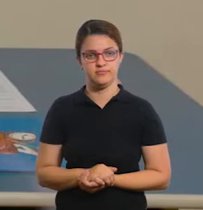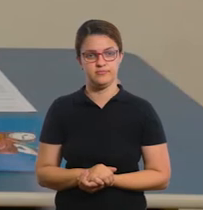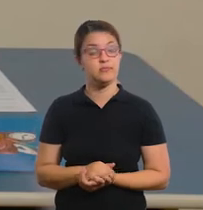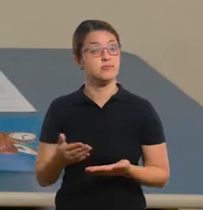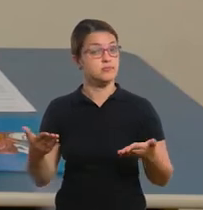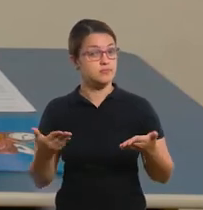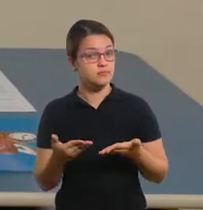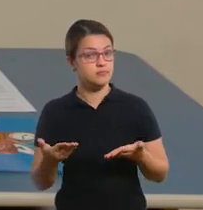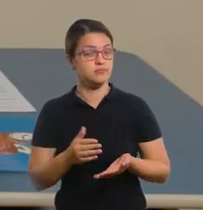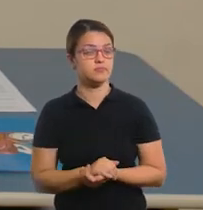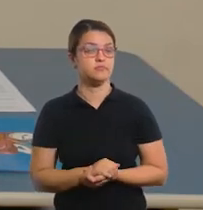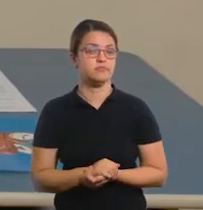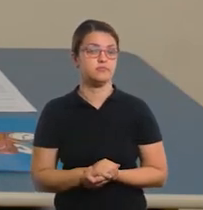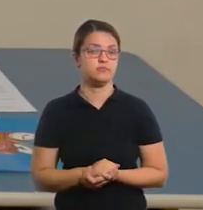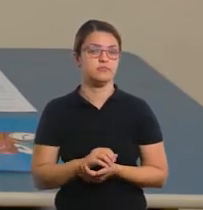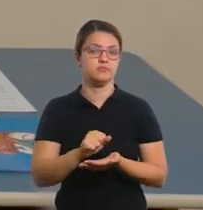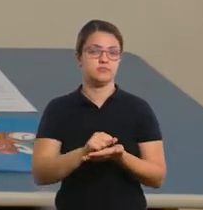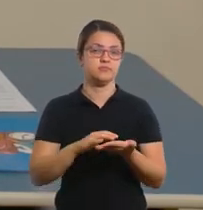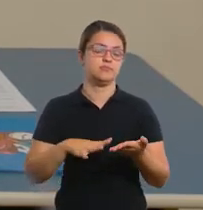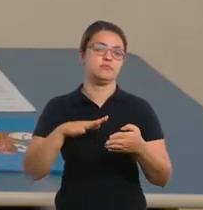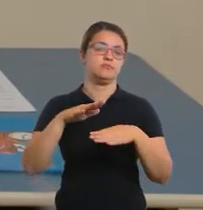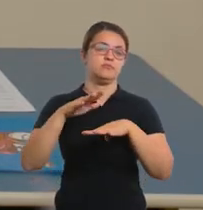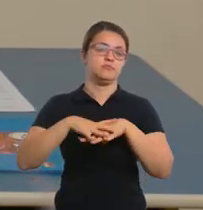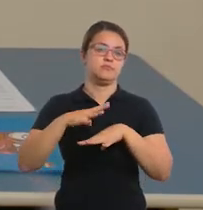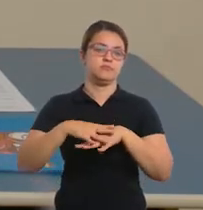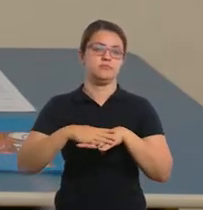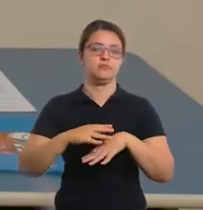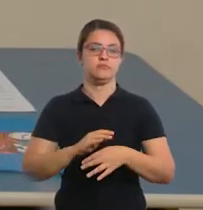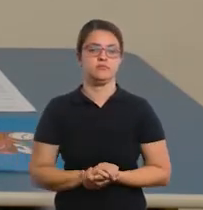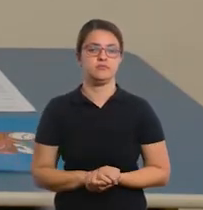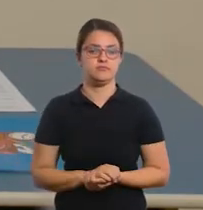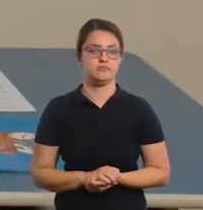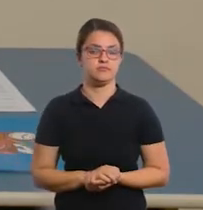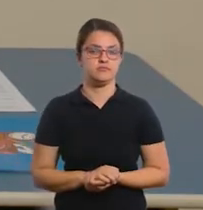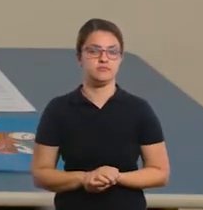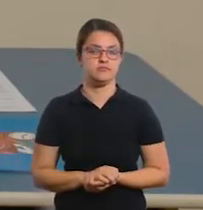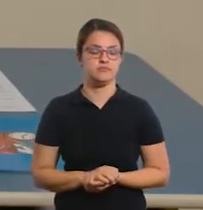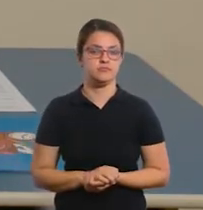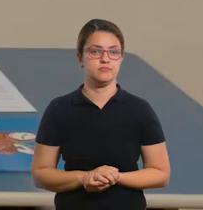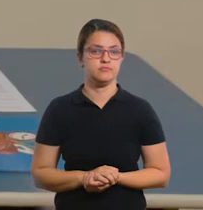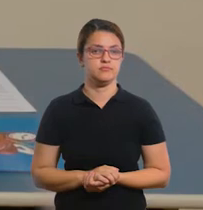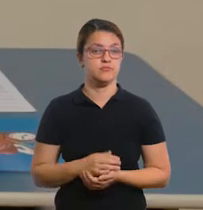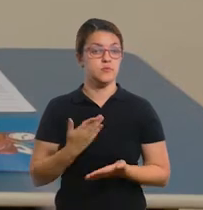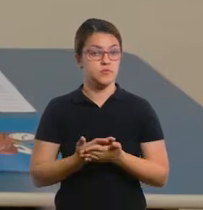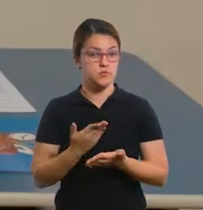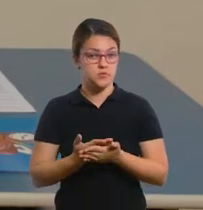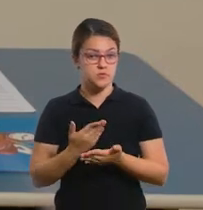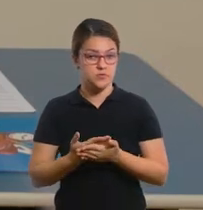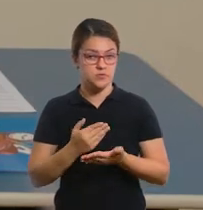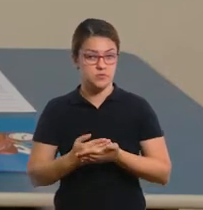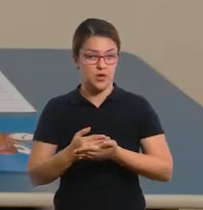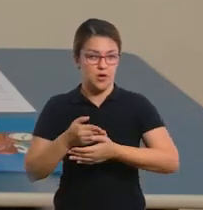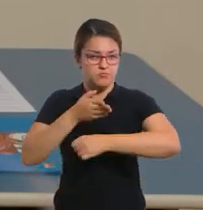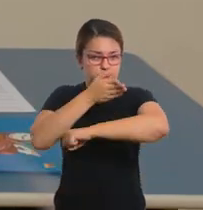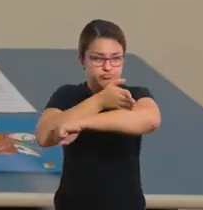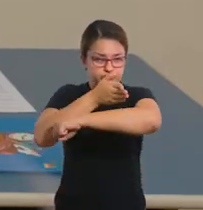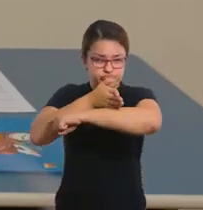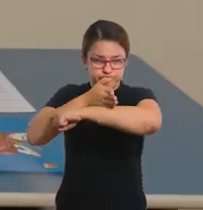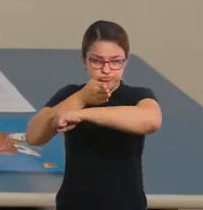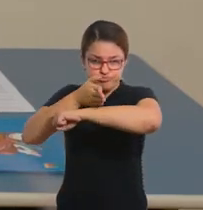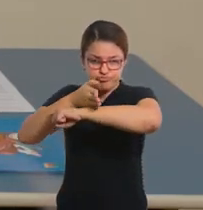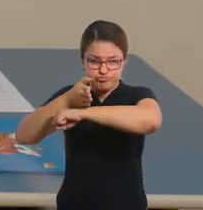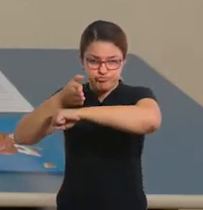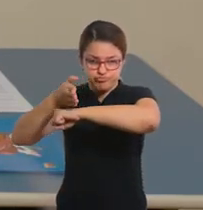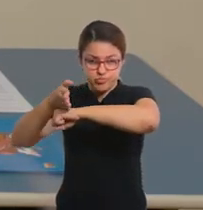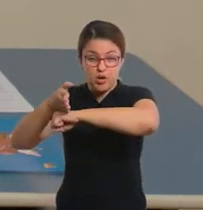Bem, vamos agora para a aula de matemática. Em matemática, nós vamos estudar a reta numérica. A reta